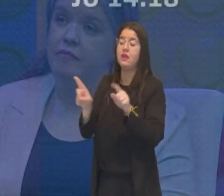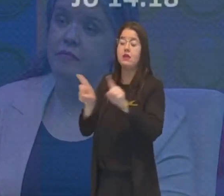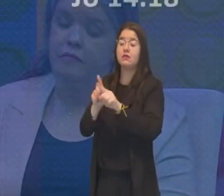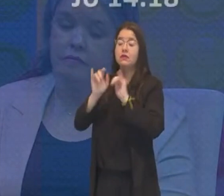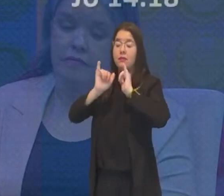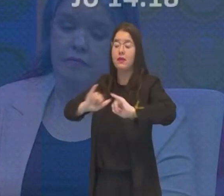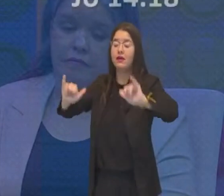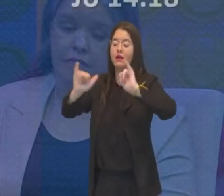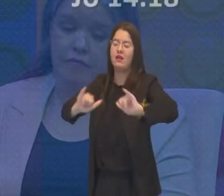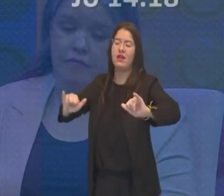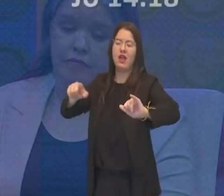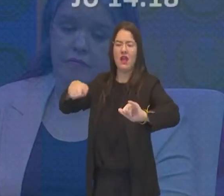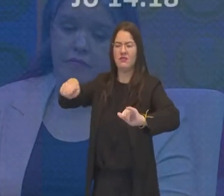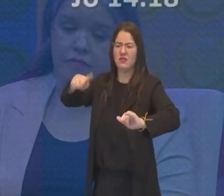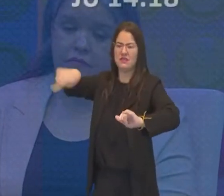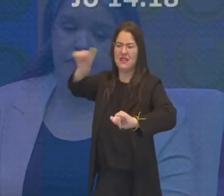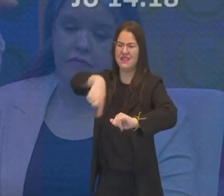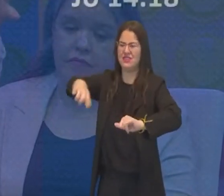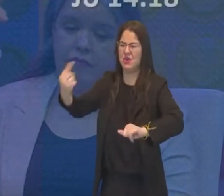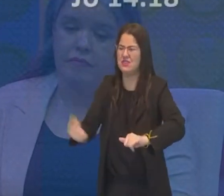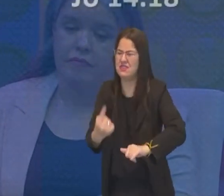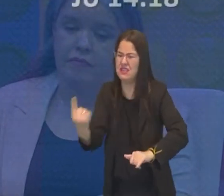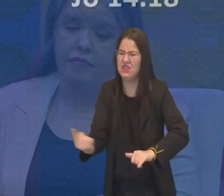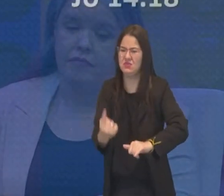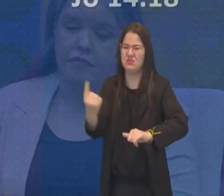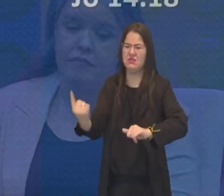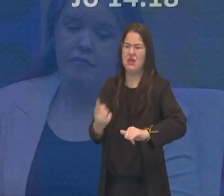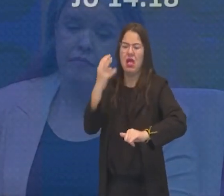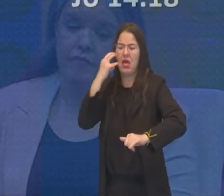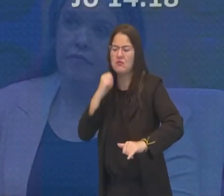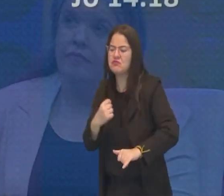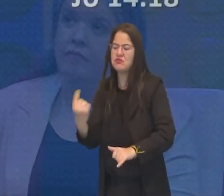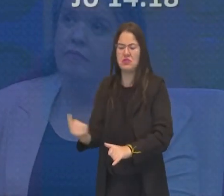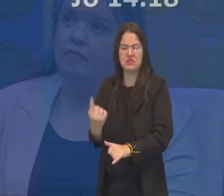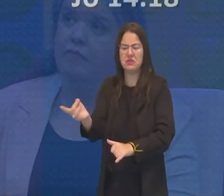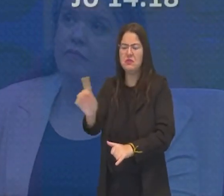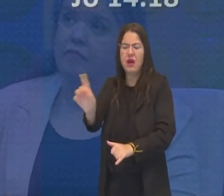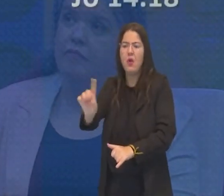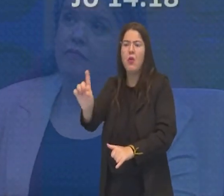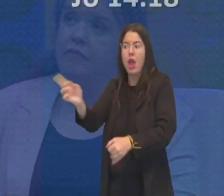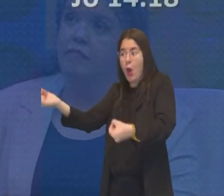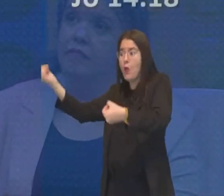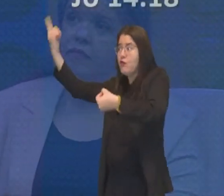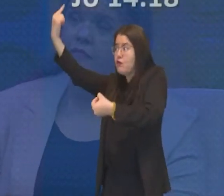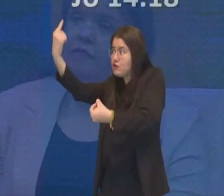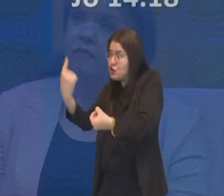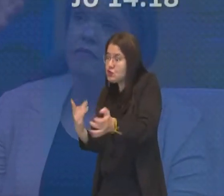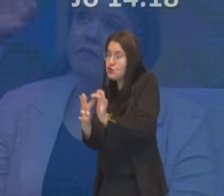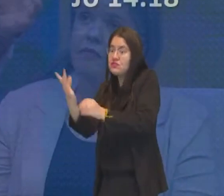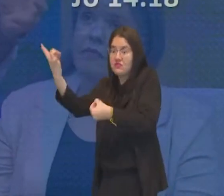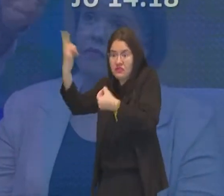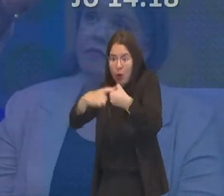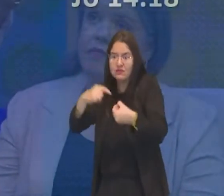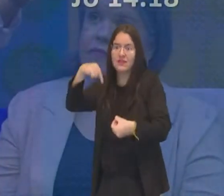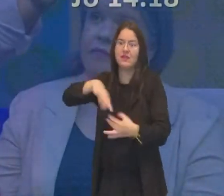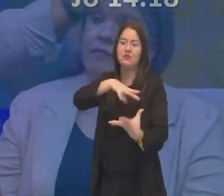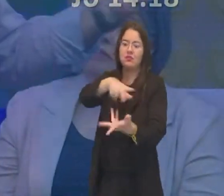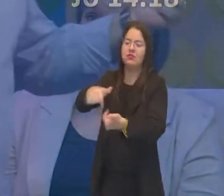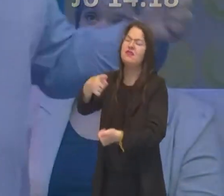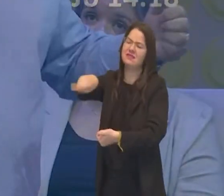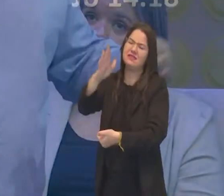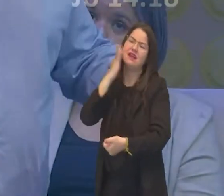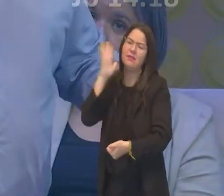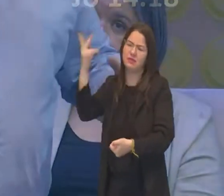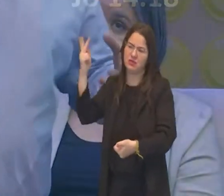falou: não vos deixarei órfãos, voltarei para vocês. Isso porque a gente sabe a história. Ele